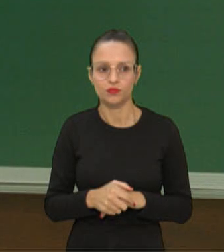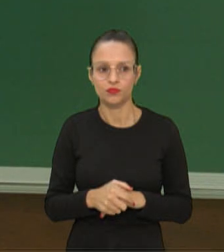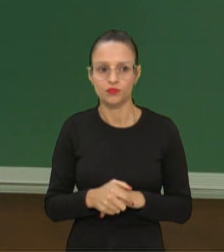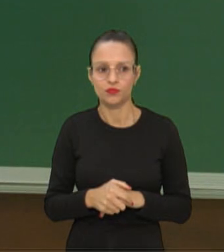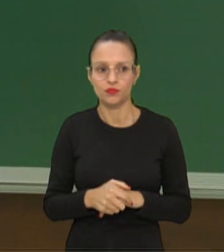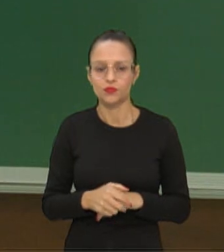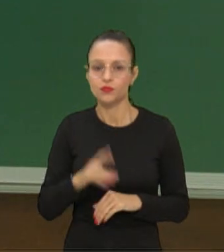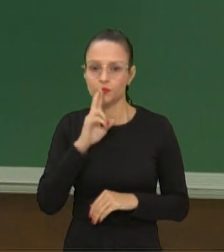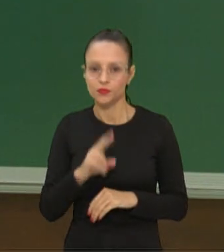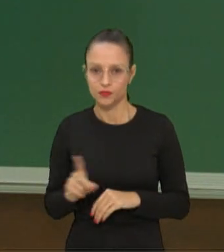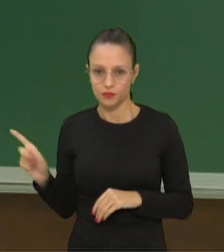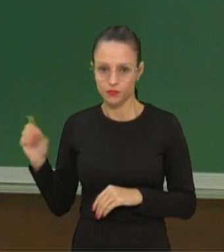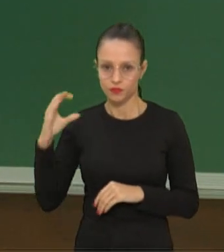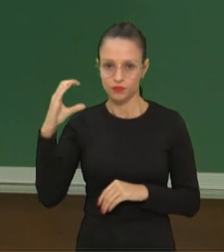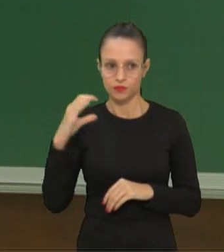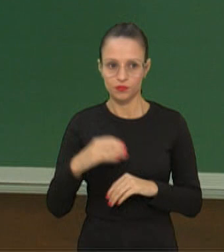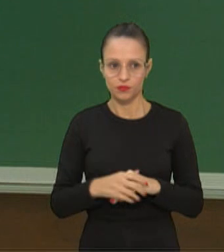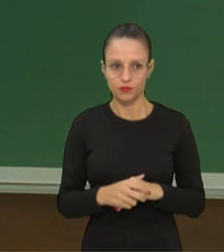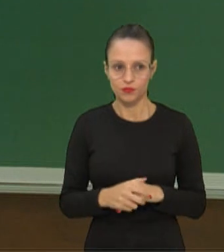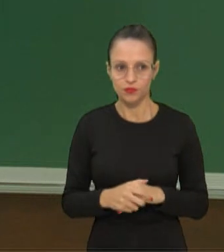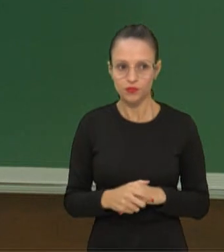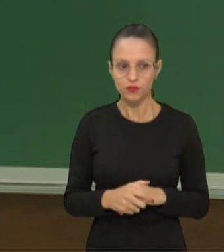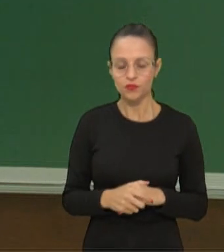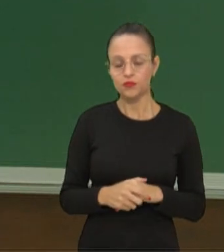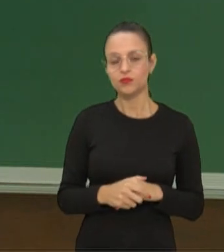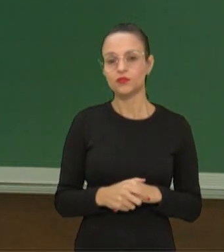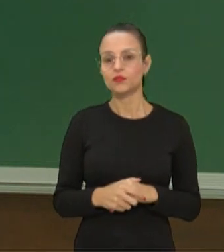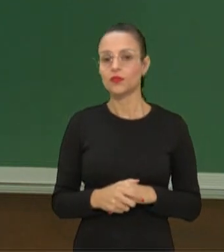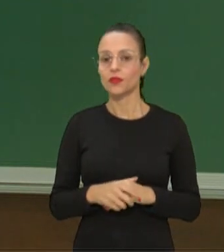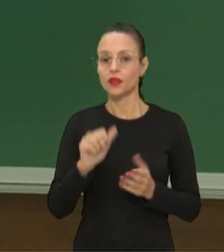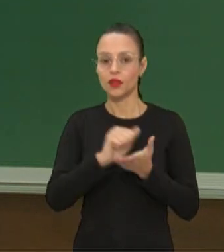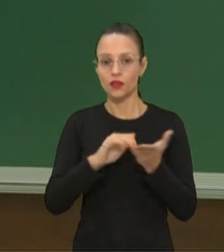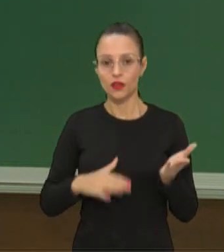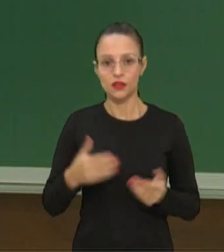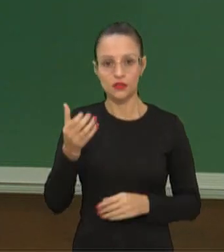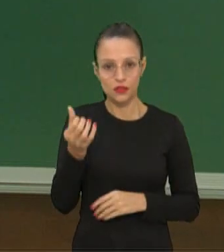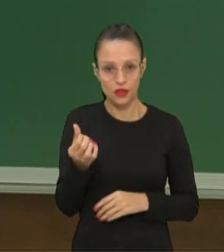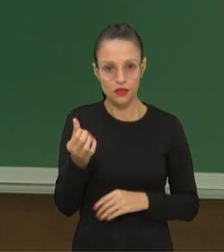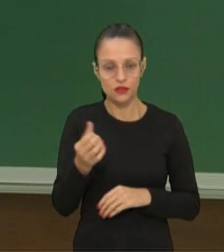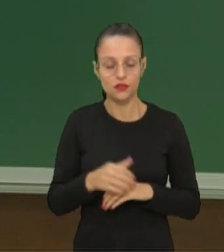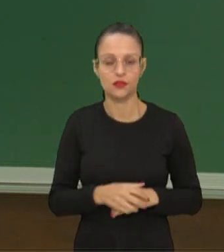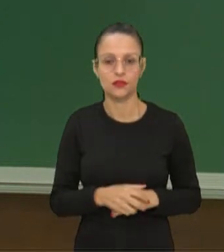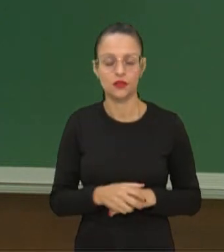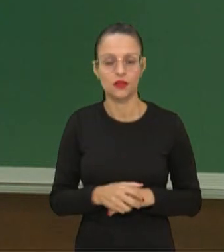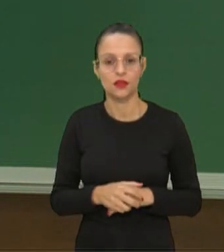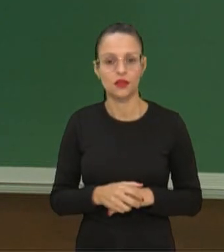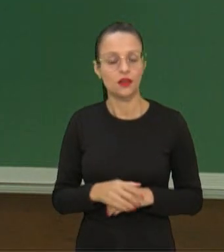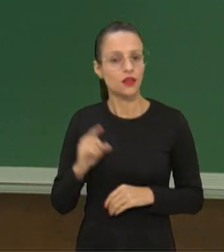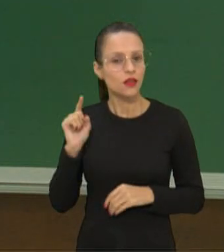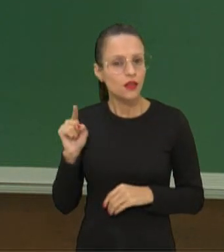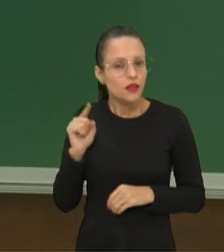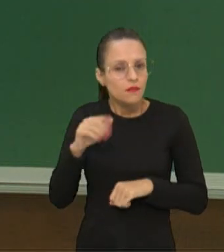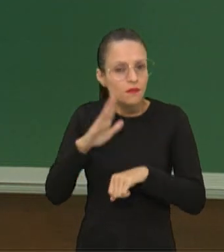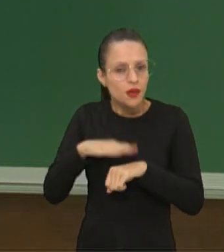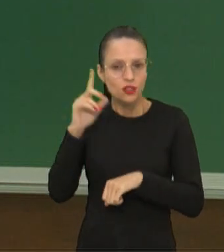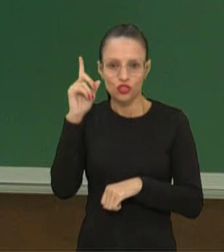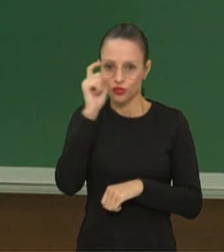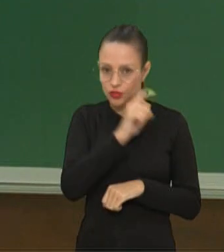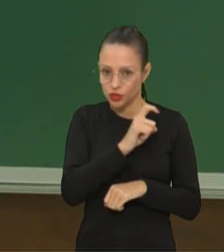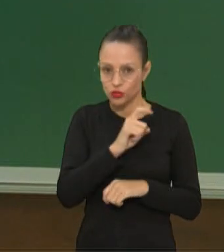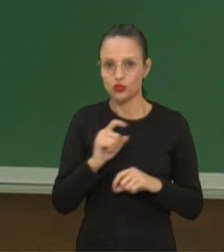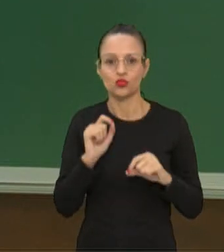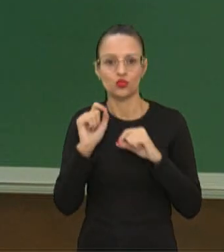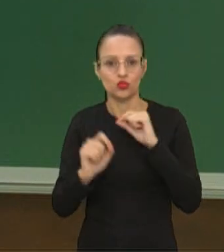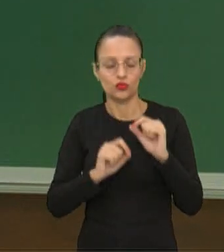Tá? A resposta é a letra C. E o exercício 6, que é um exercício um pouquinho mais difícil,